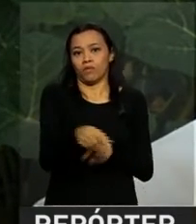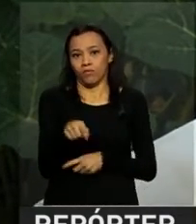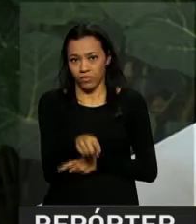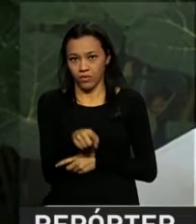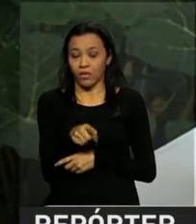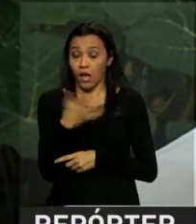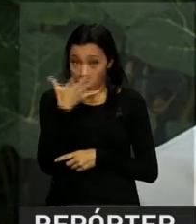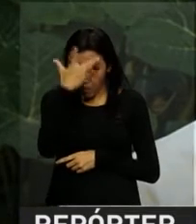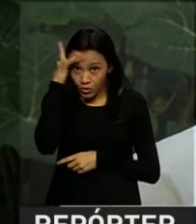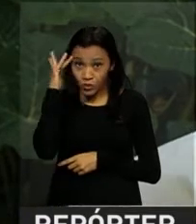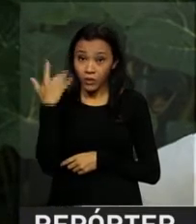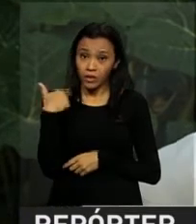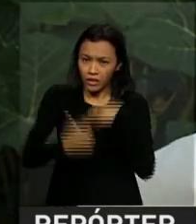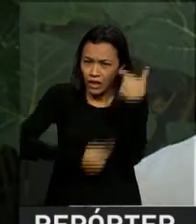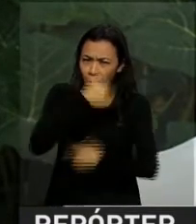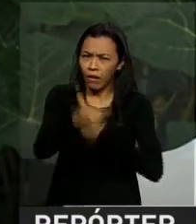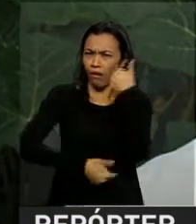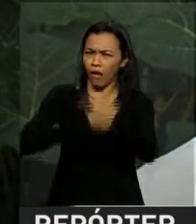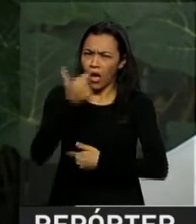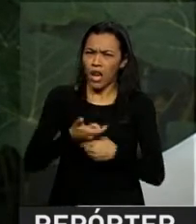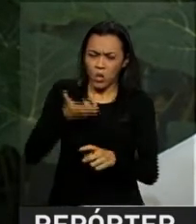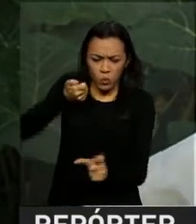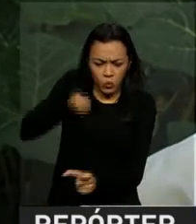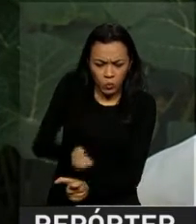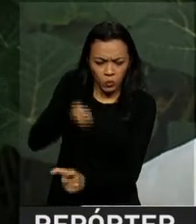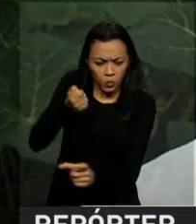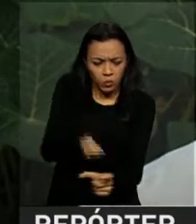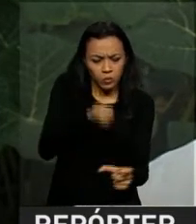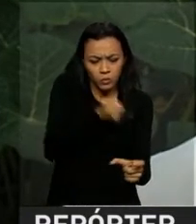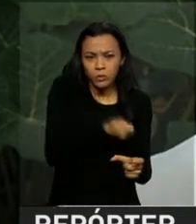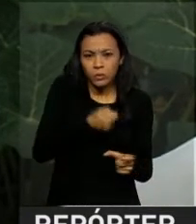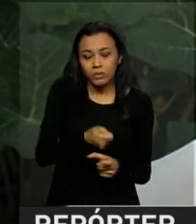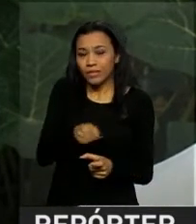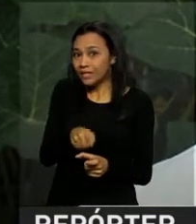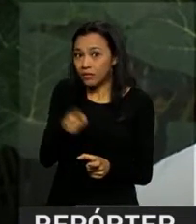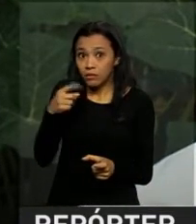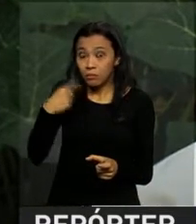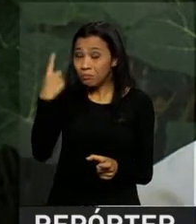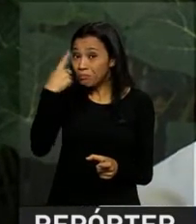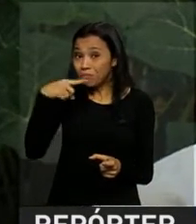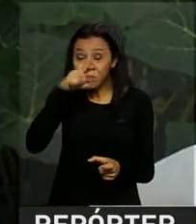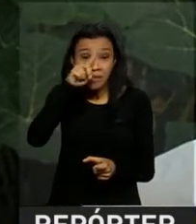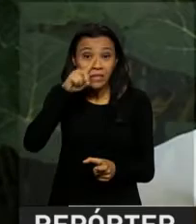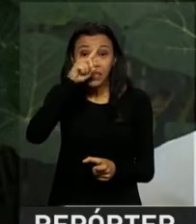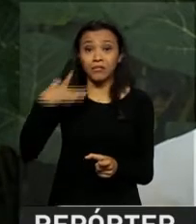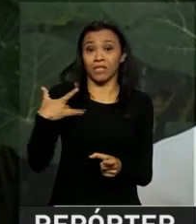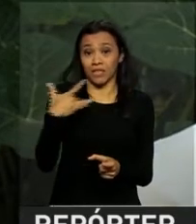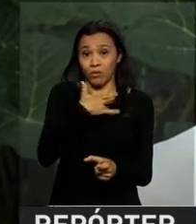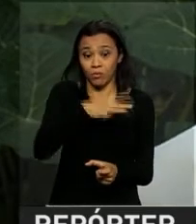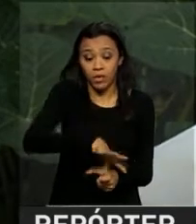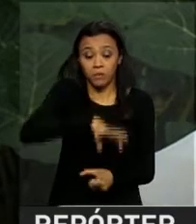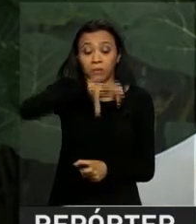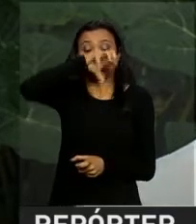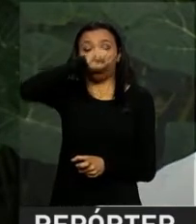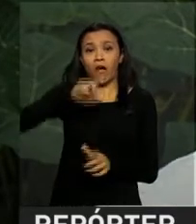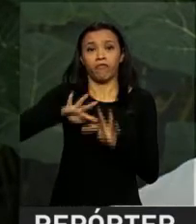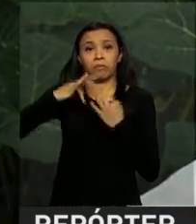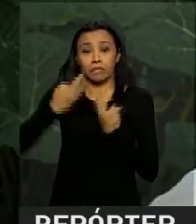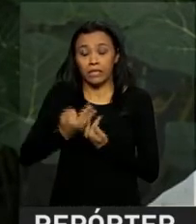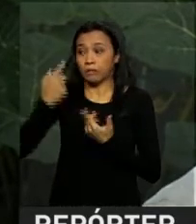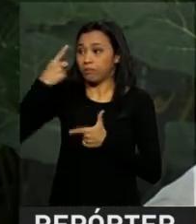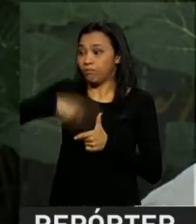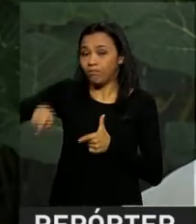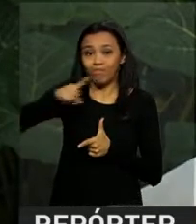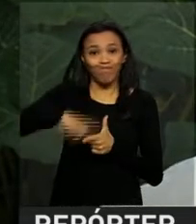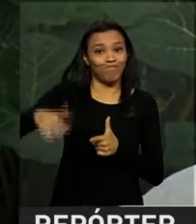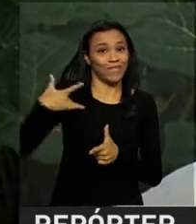o agricultor que lida com o veneno todo dia, ele corre risco de se intoxicar, ele expõe a família dele a risco e, além de tudo,